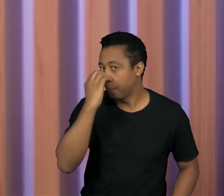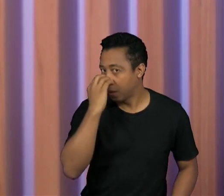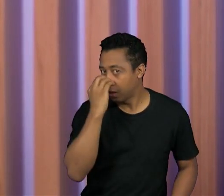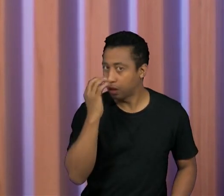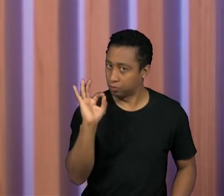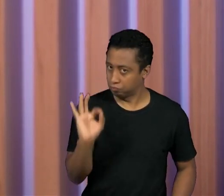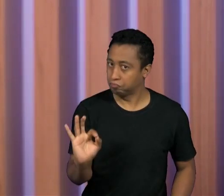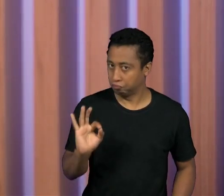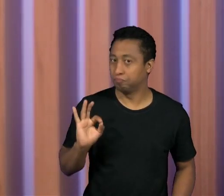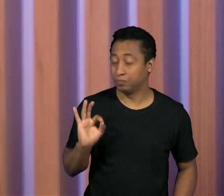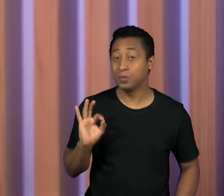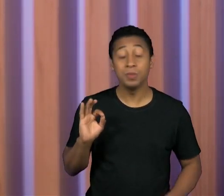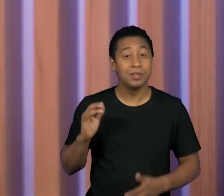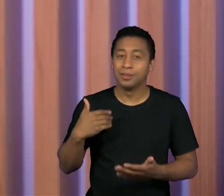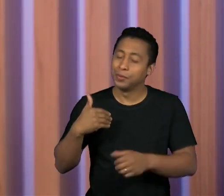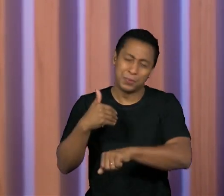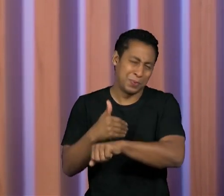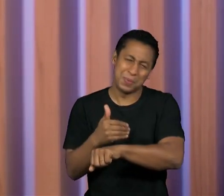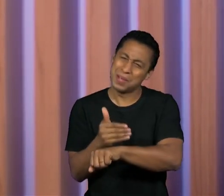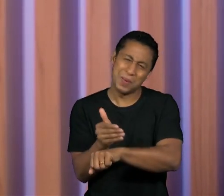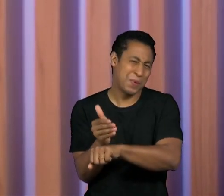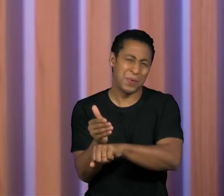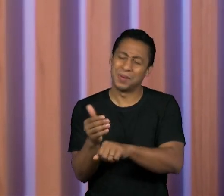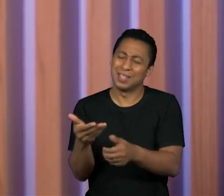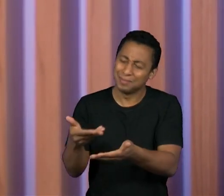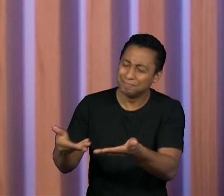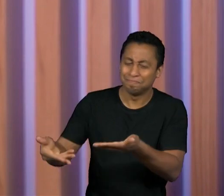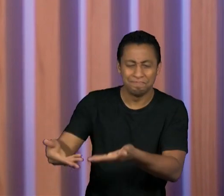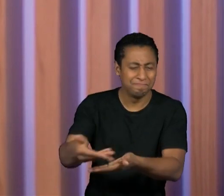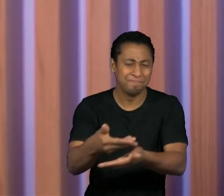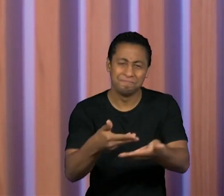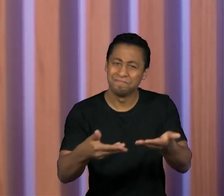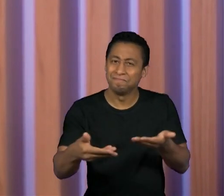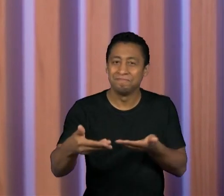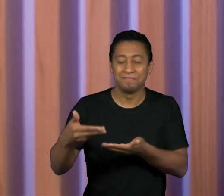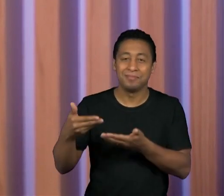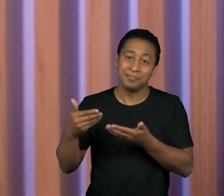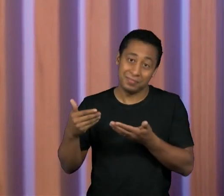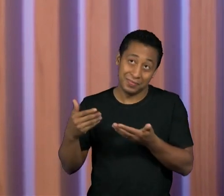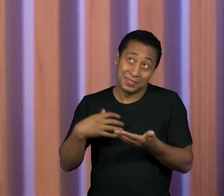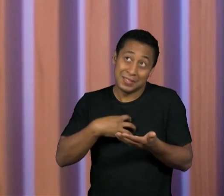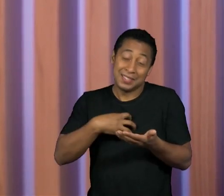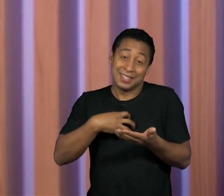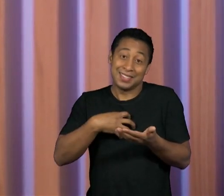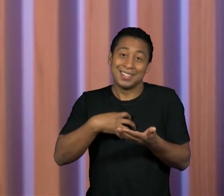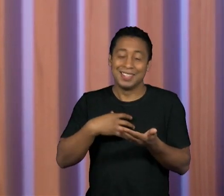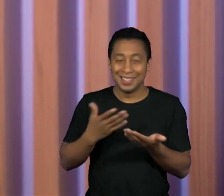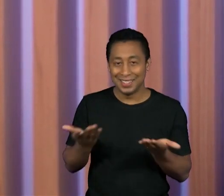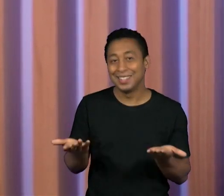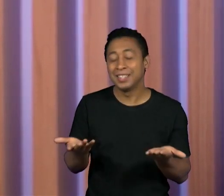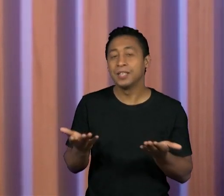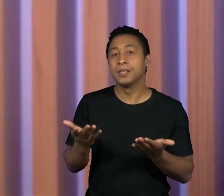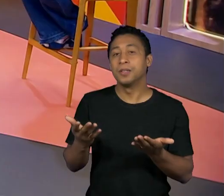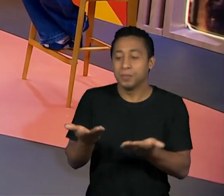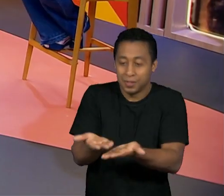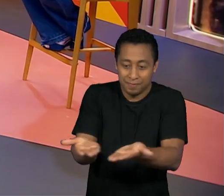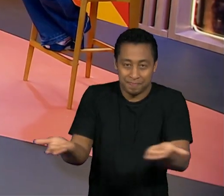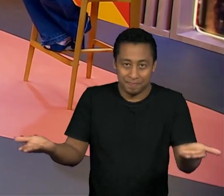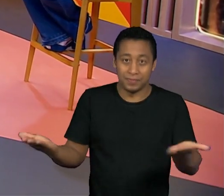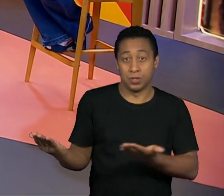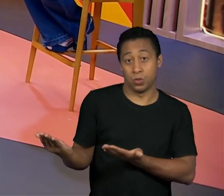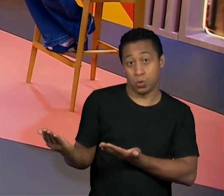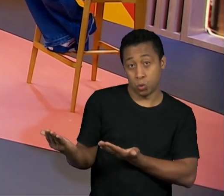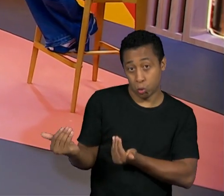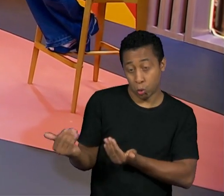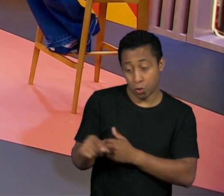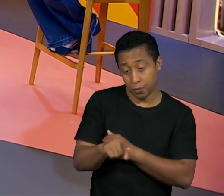o tempo todo fazendo esses caminhos. E aí, nesse encontro com jovens, né, que